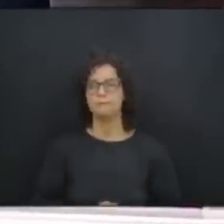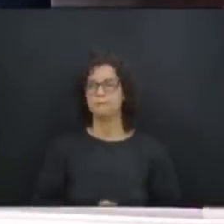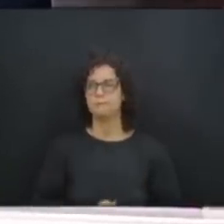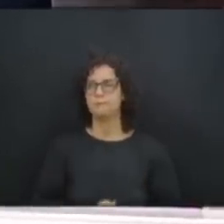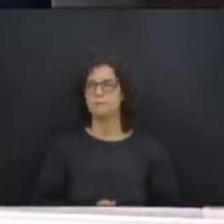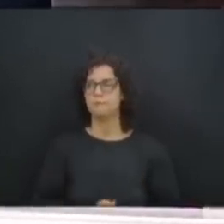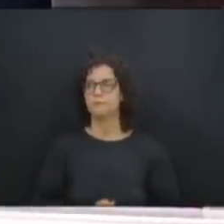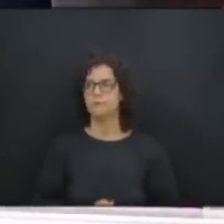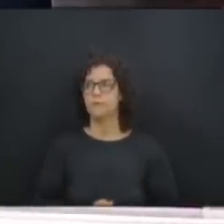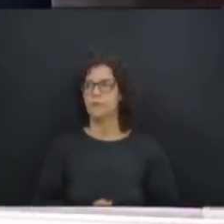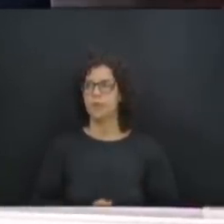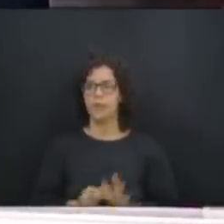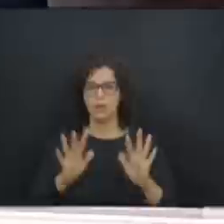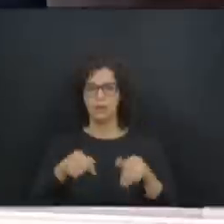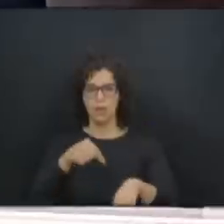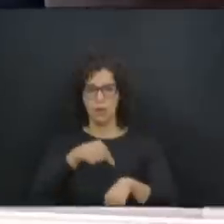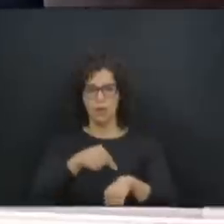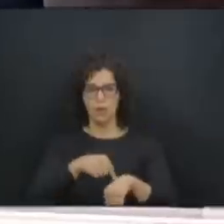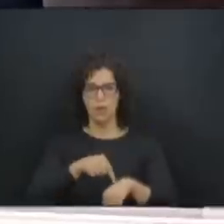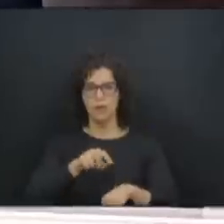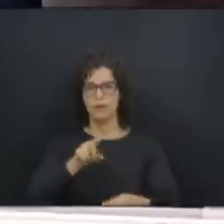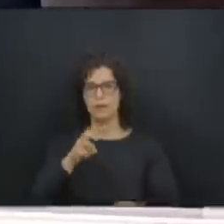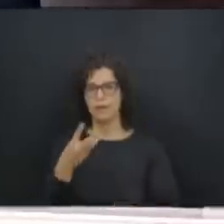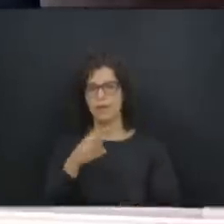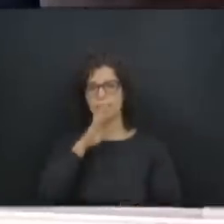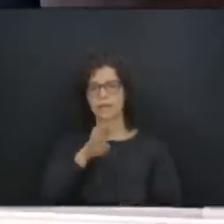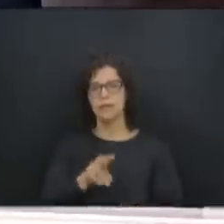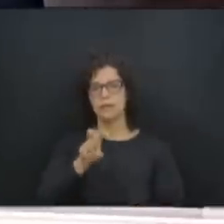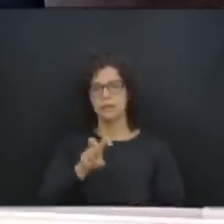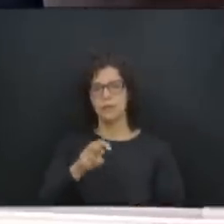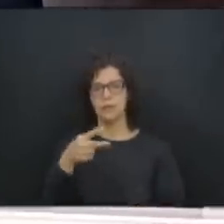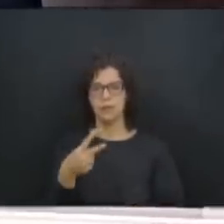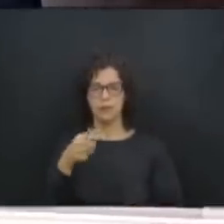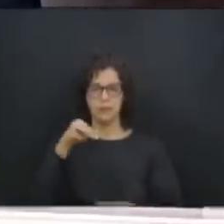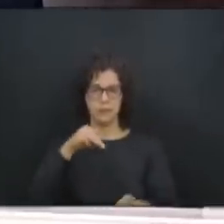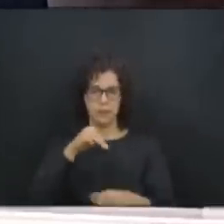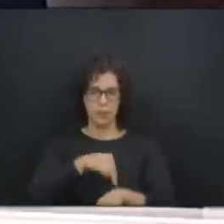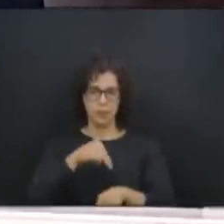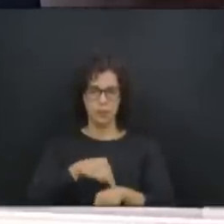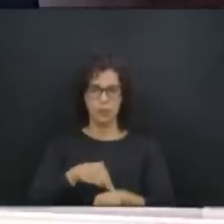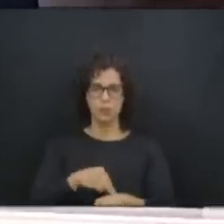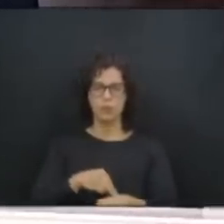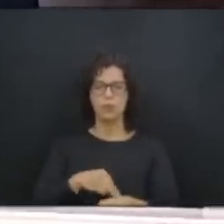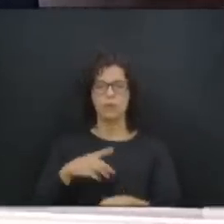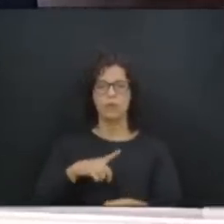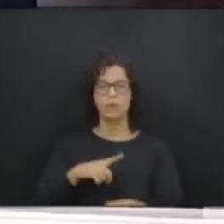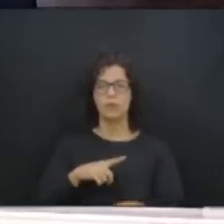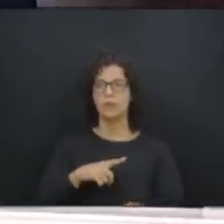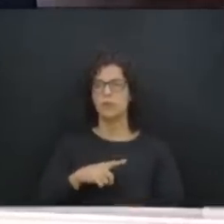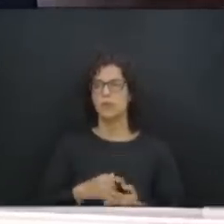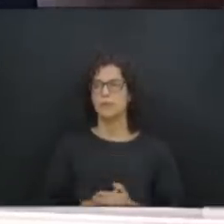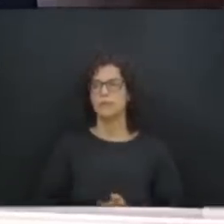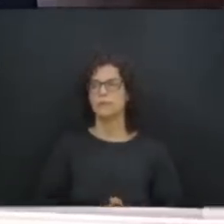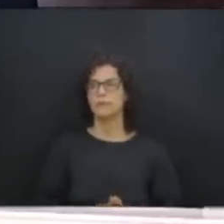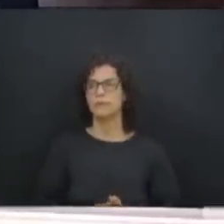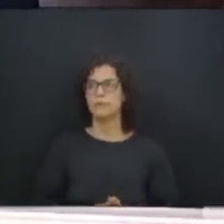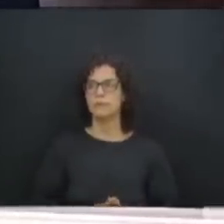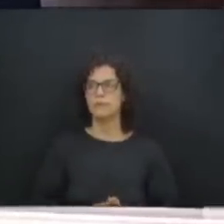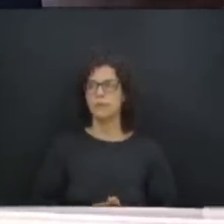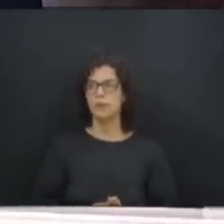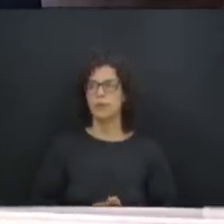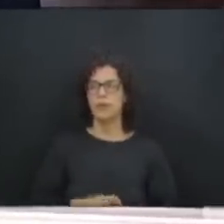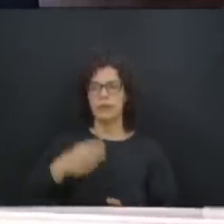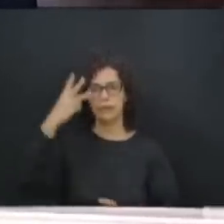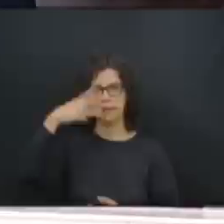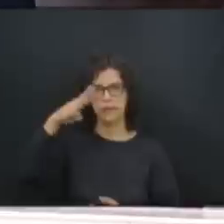secretário da seção sessão encerrada as 15:52 presidida pelo Senhor o